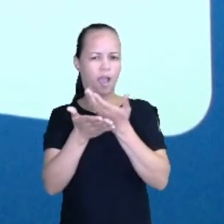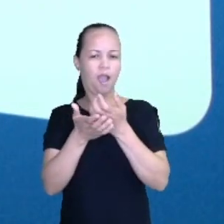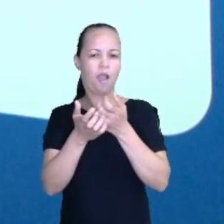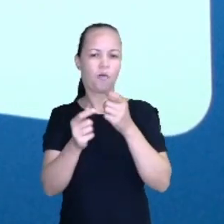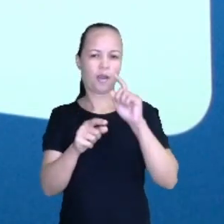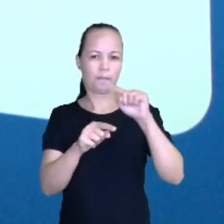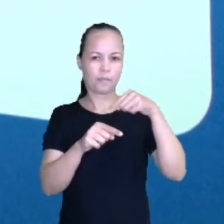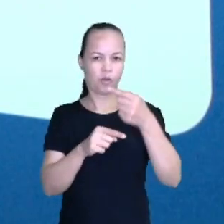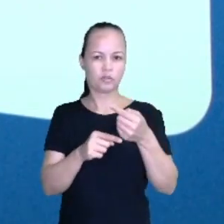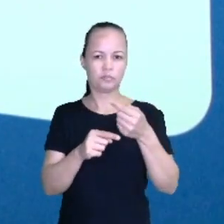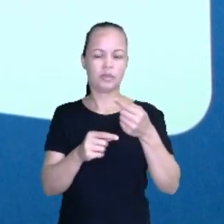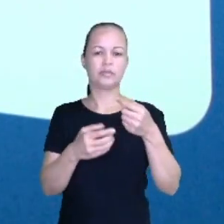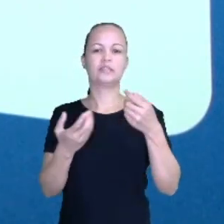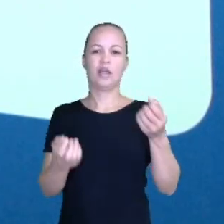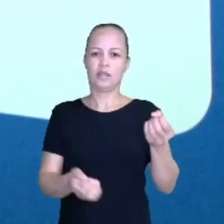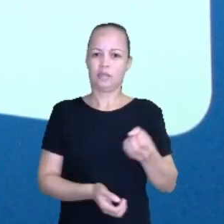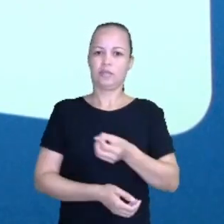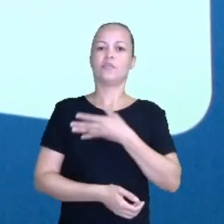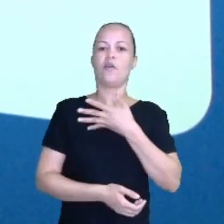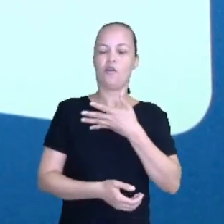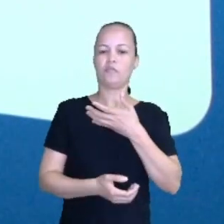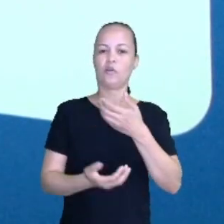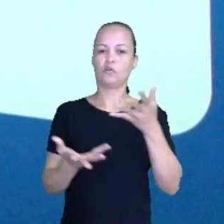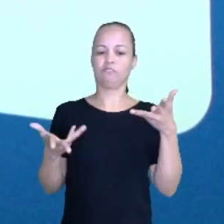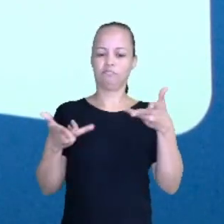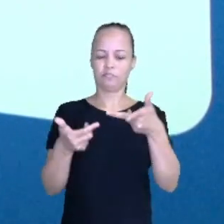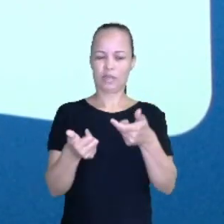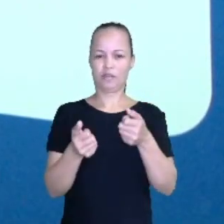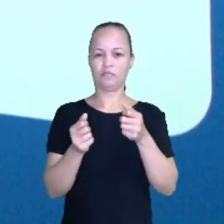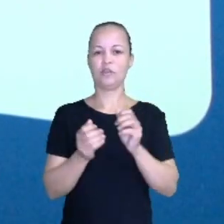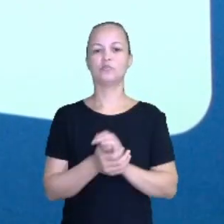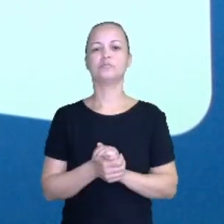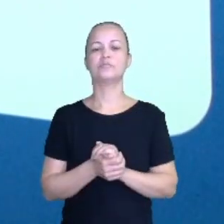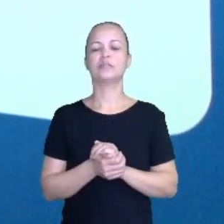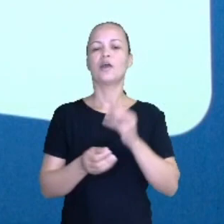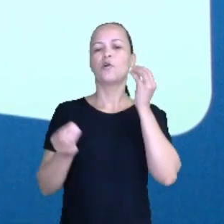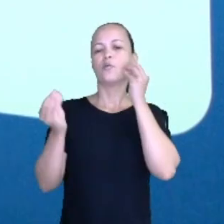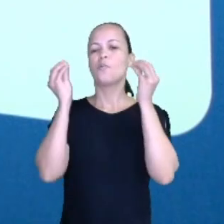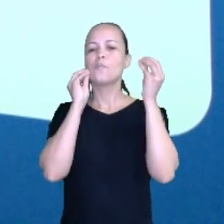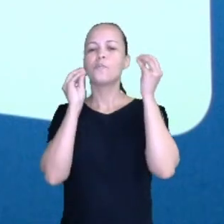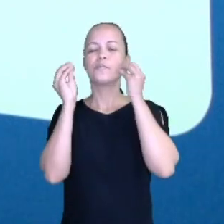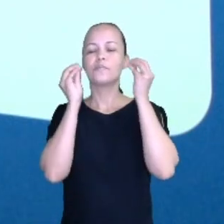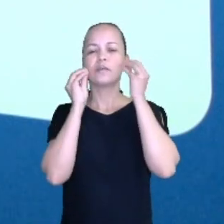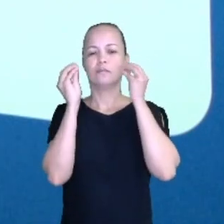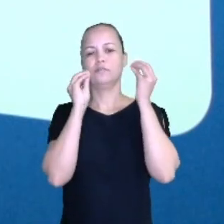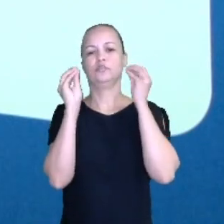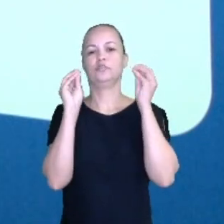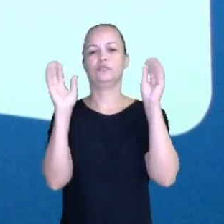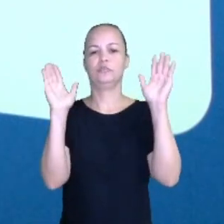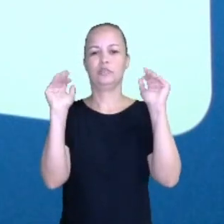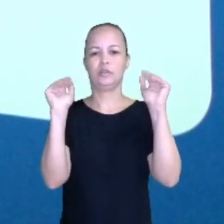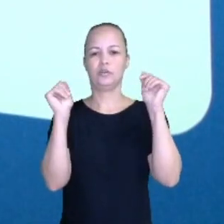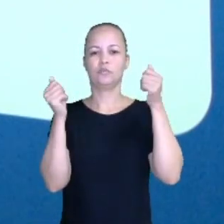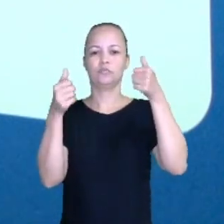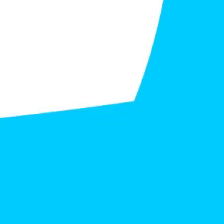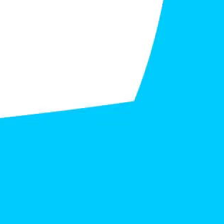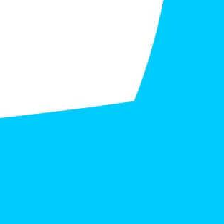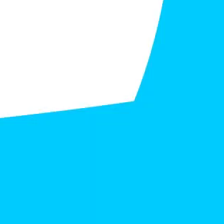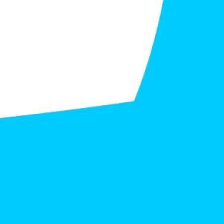cheia de novidades e coisas maravilhosas, ok? Um beijo da tia Bárbara, fiquem com Deus.